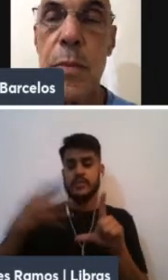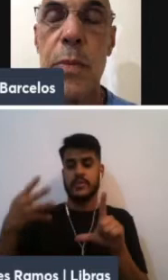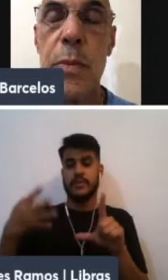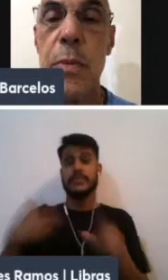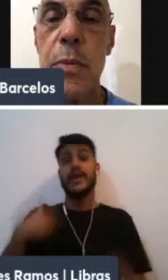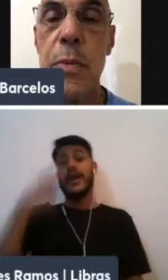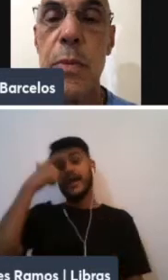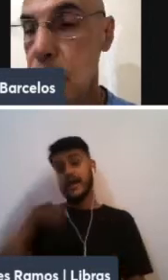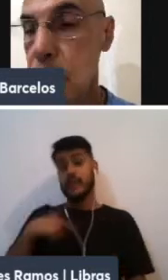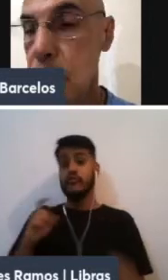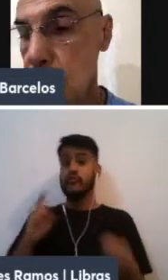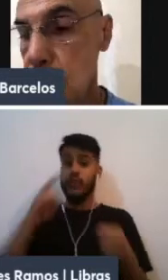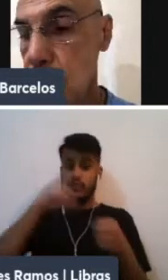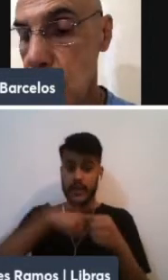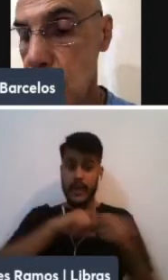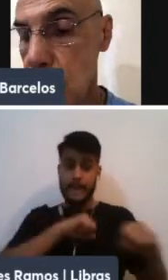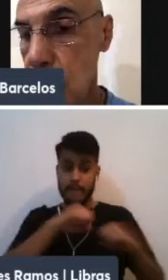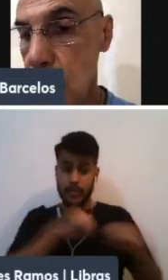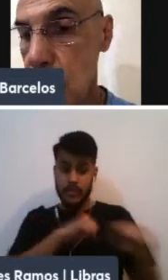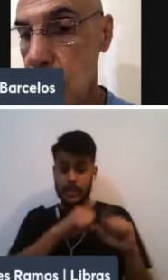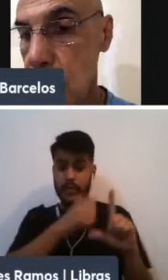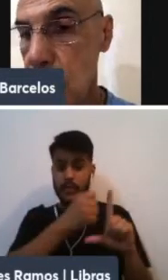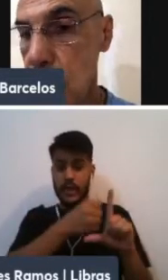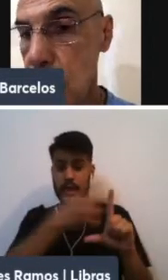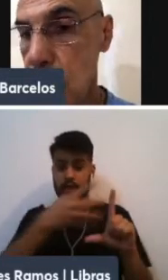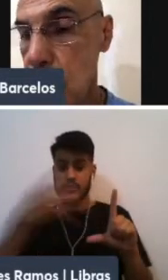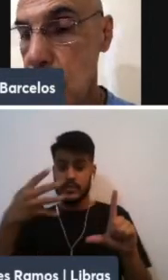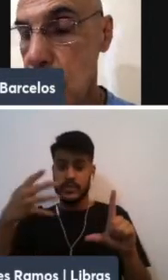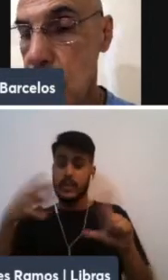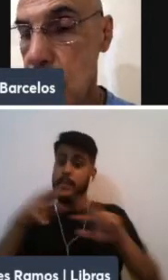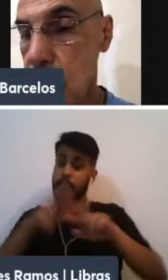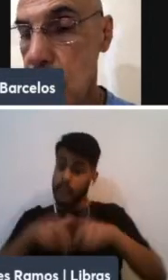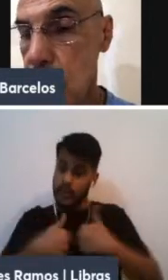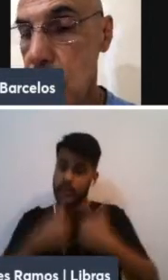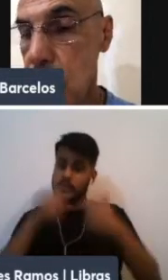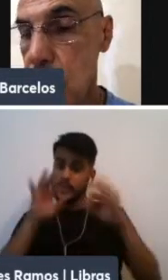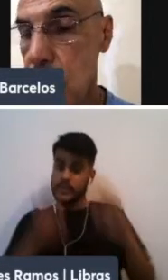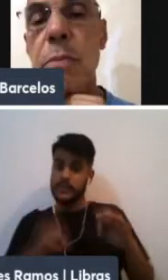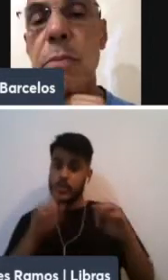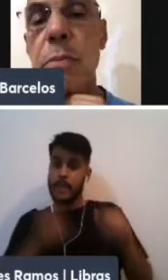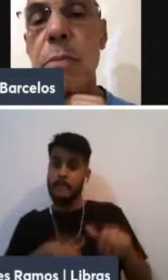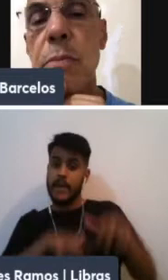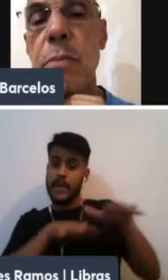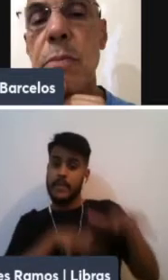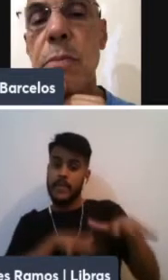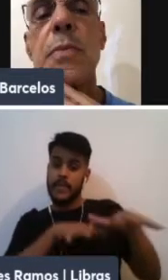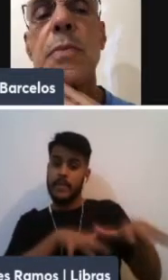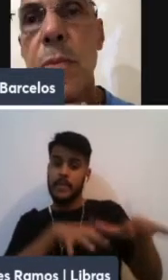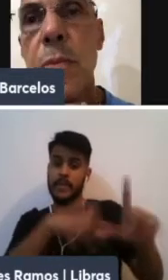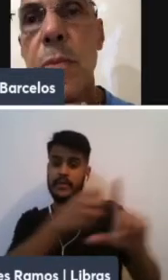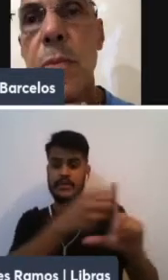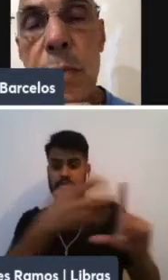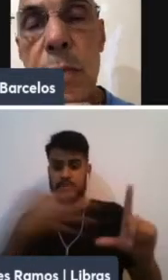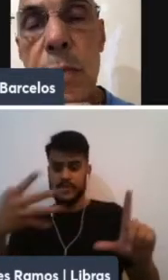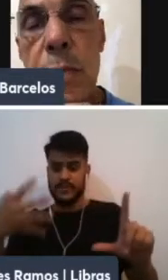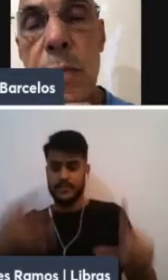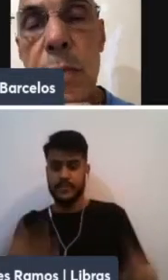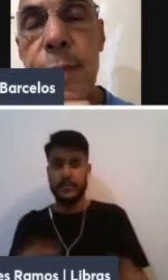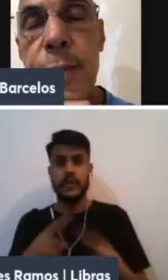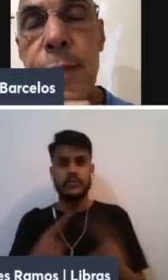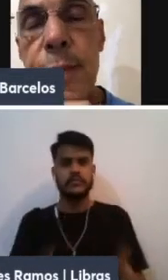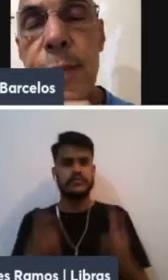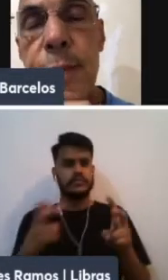para o movimento LGBT pela parada, né? E aí eu senti uma diferença muito grande,